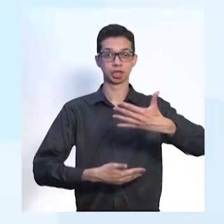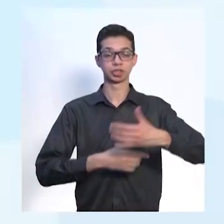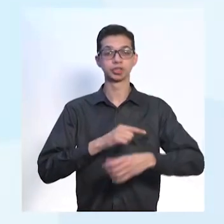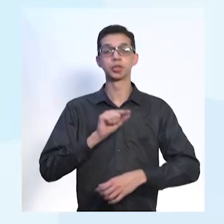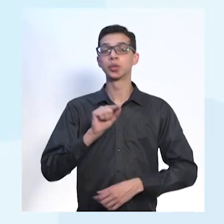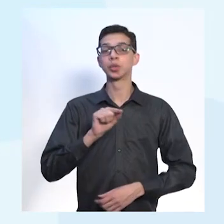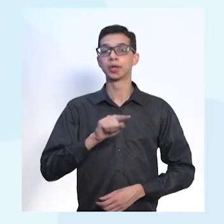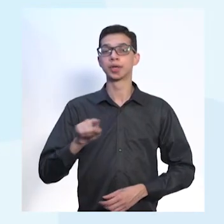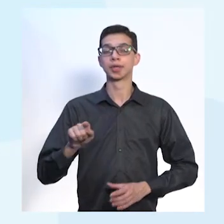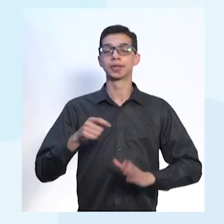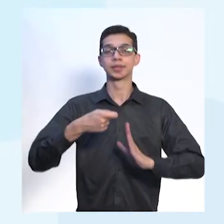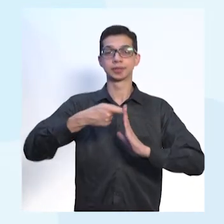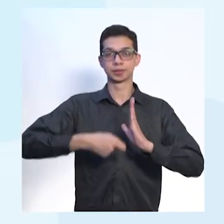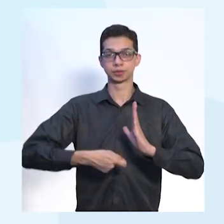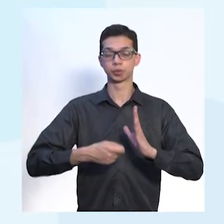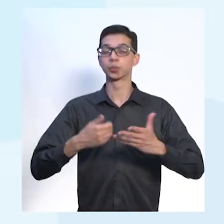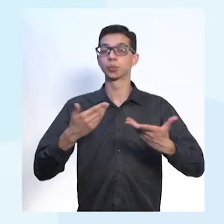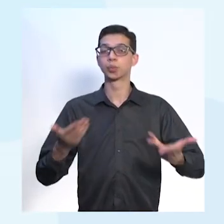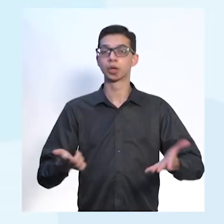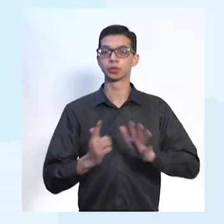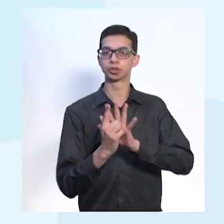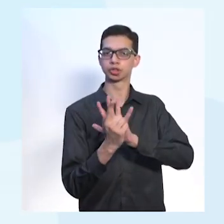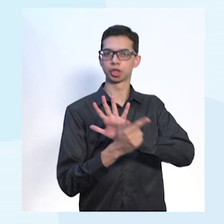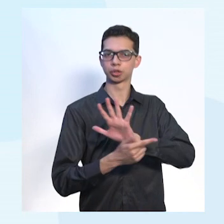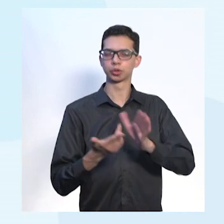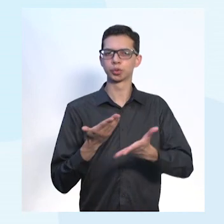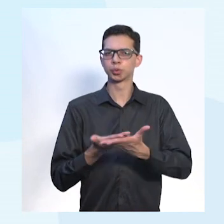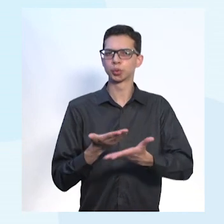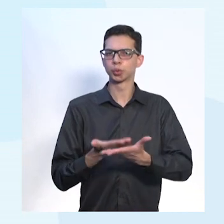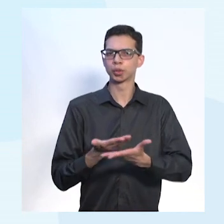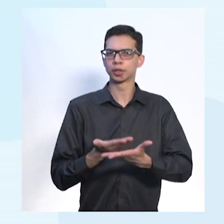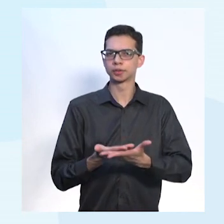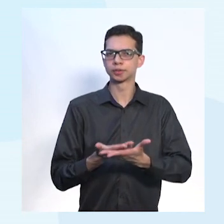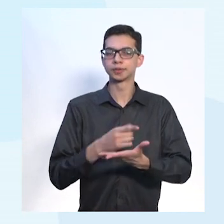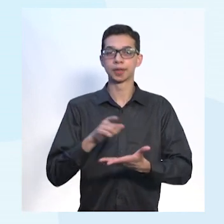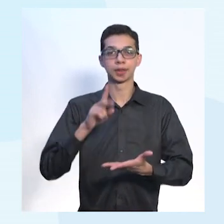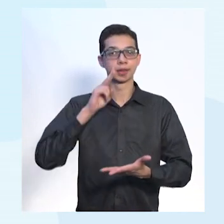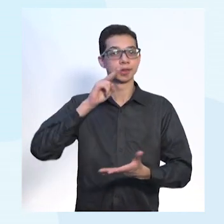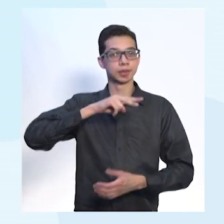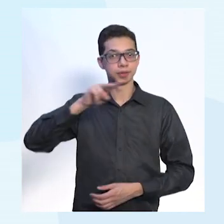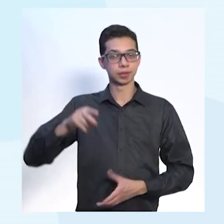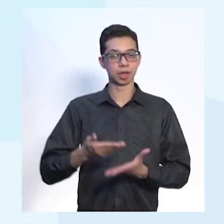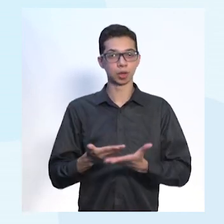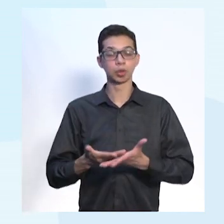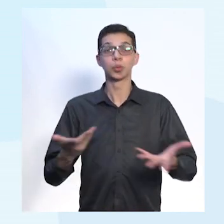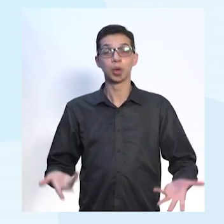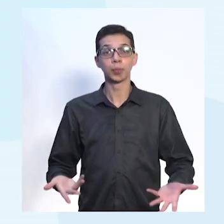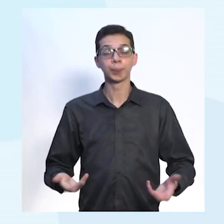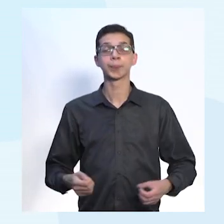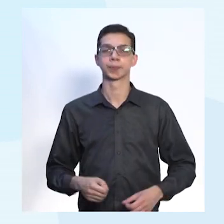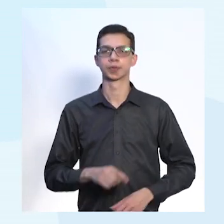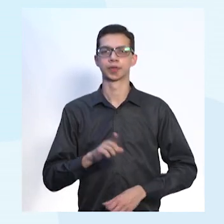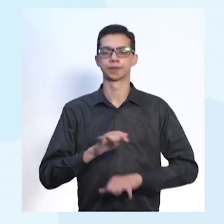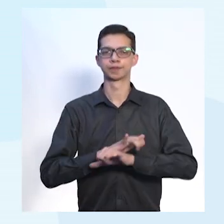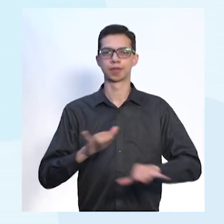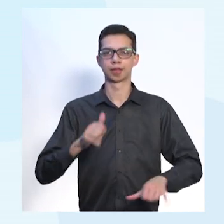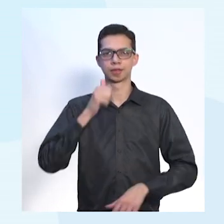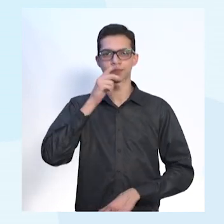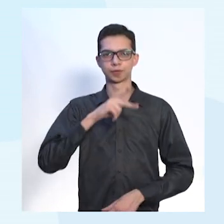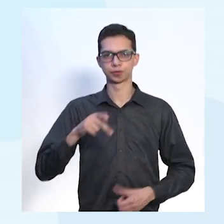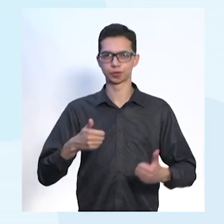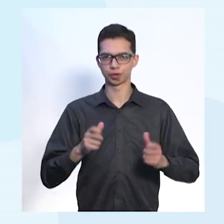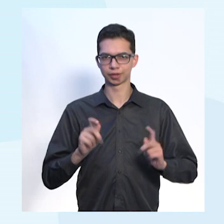Quais textos, quais gêneros textuais nós estudamos, nós lemos aqui nas nossas aulas? Então, cita aí para a Pro, tá bom?